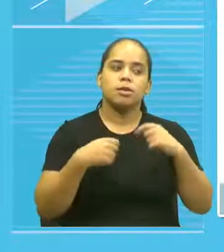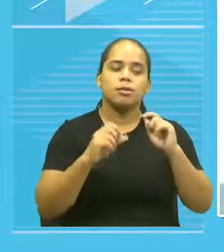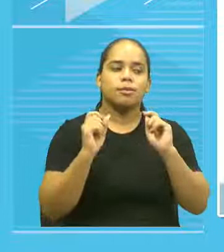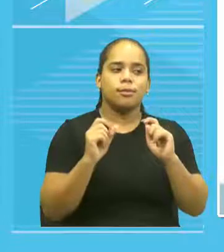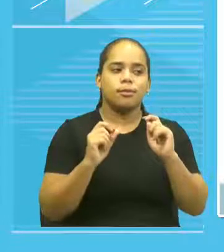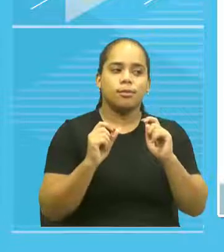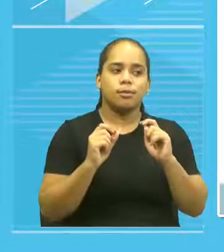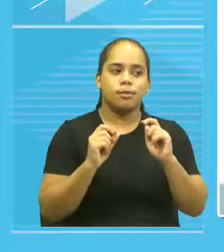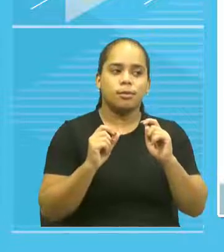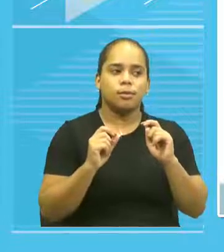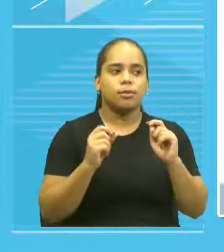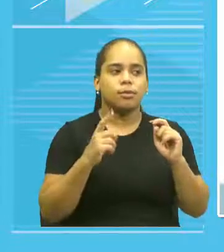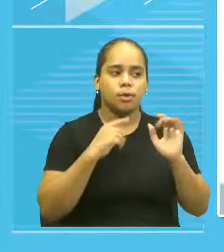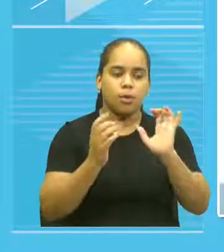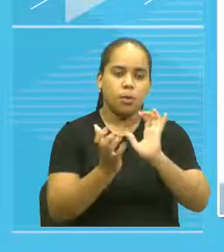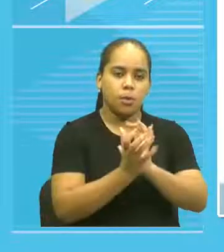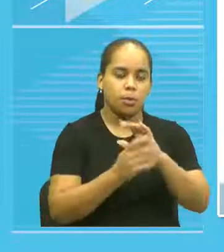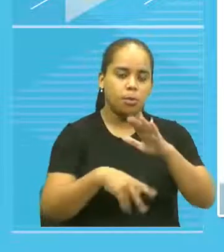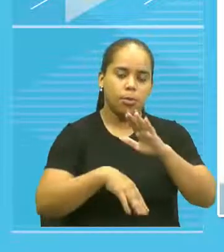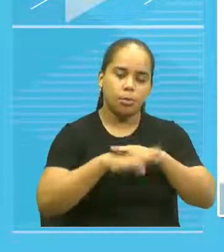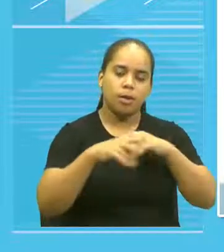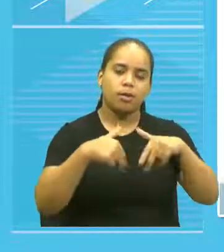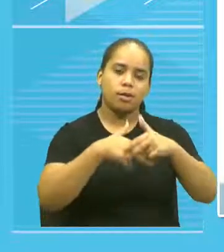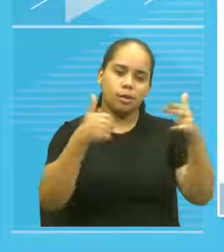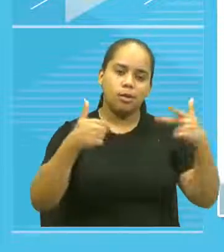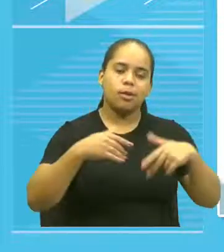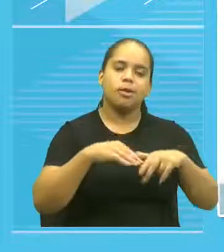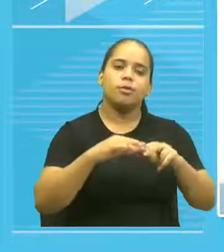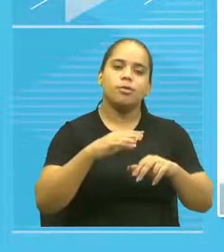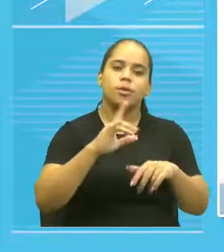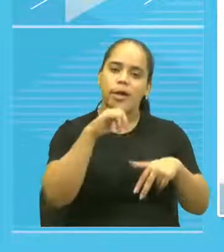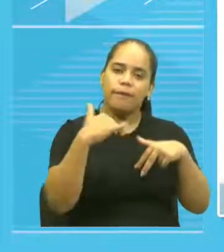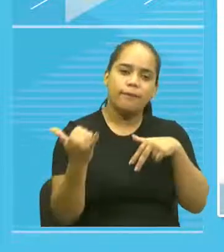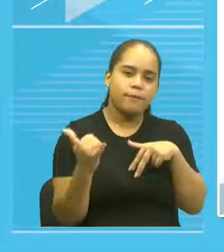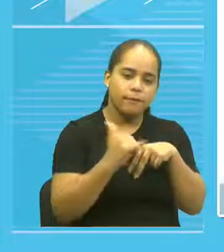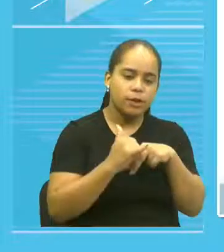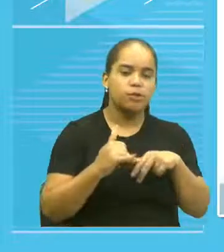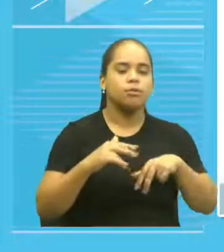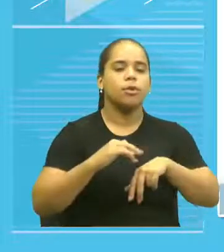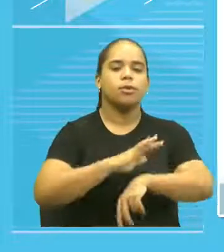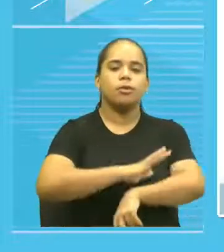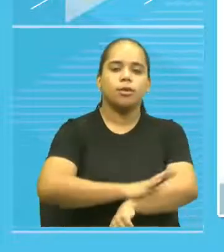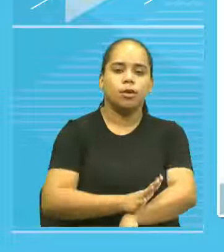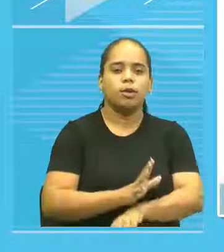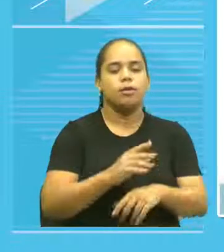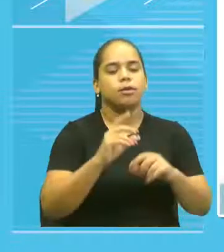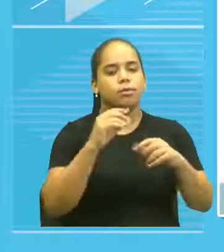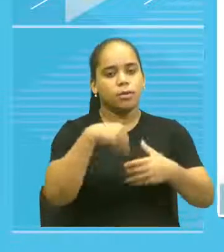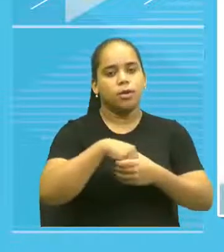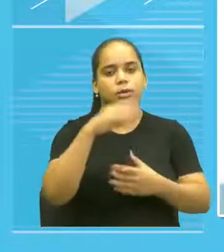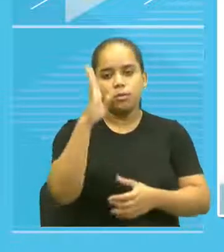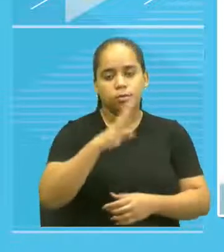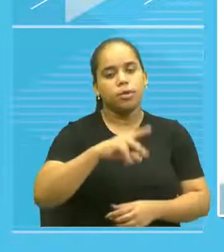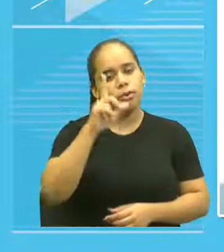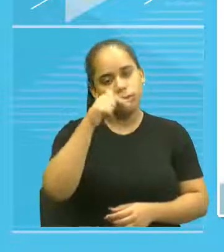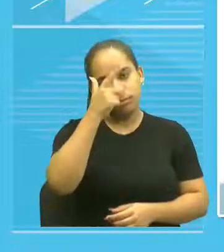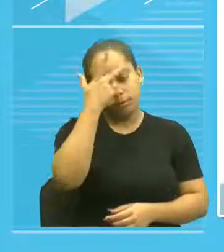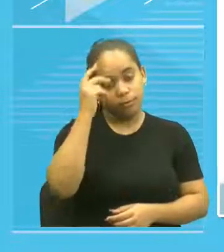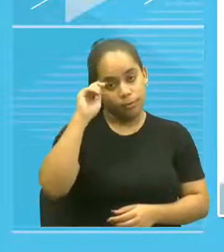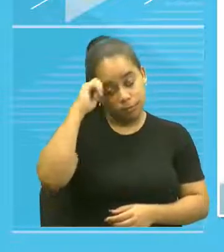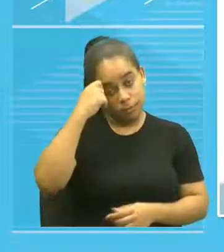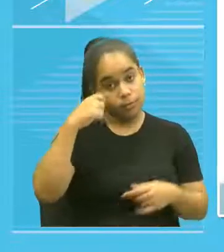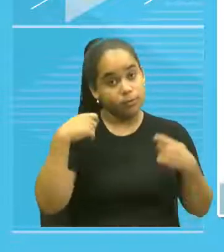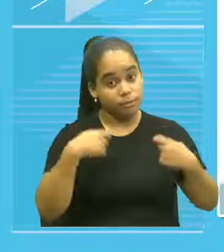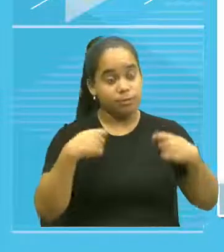é um grupo étnico O que é Mais vítima de racismo estrutural no Brasil são os negros de repente precisa